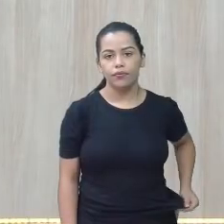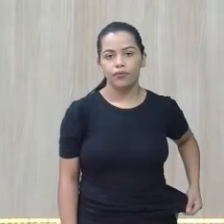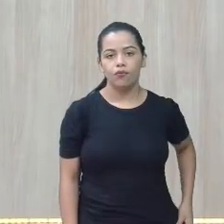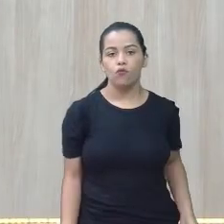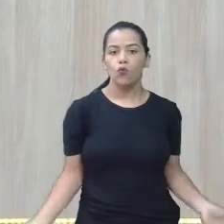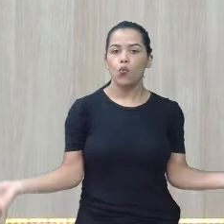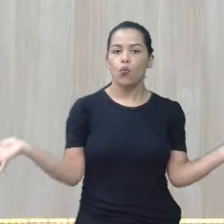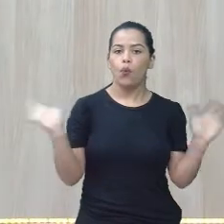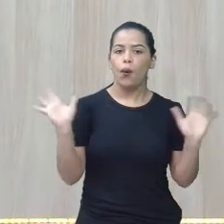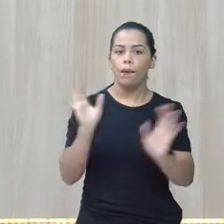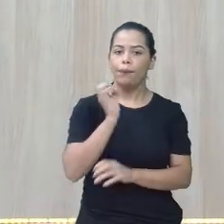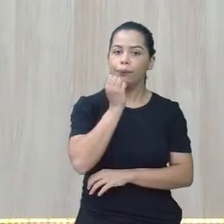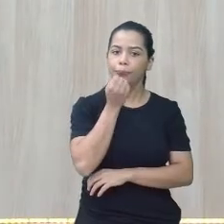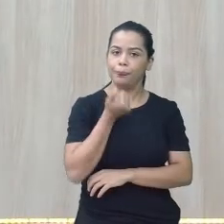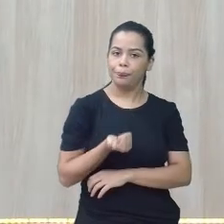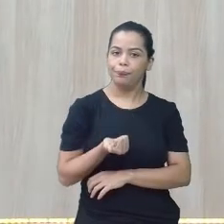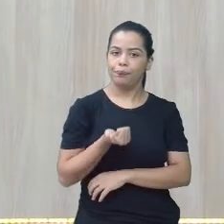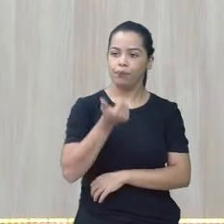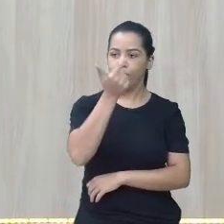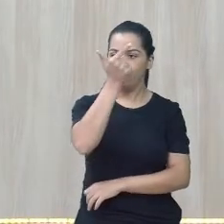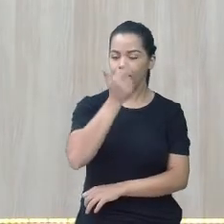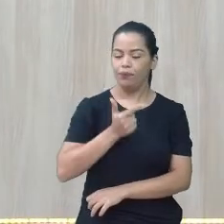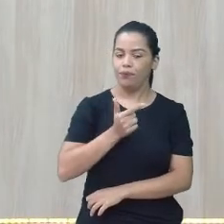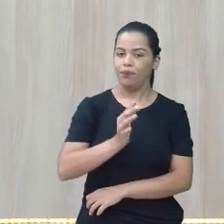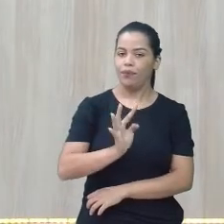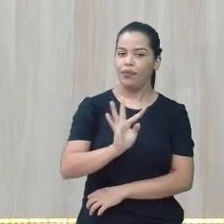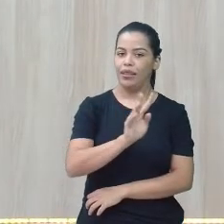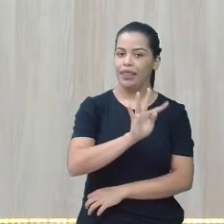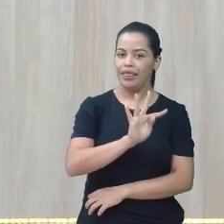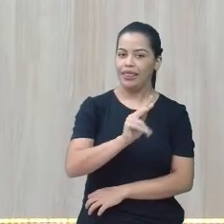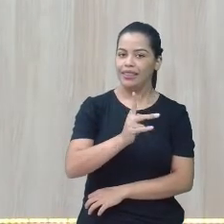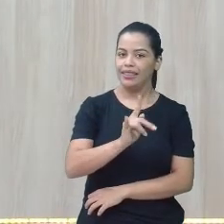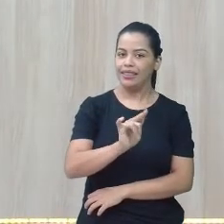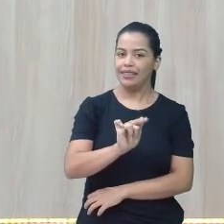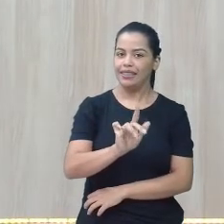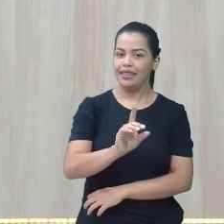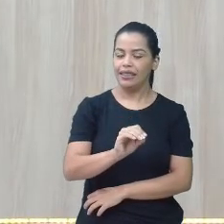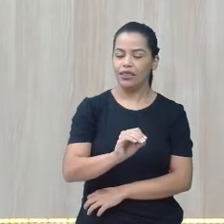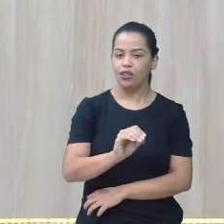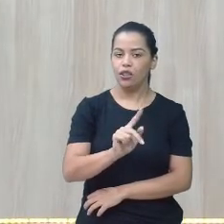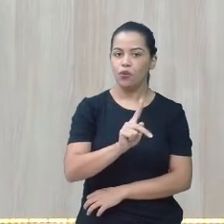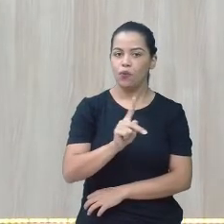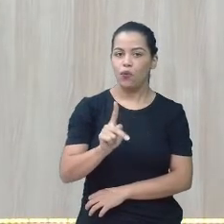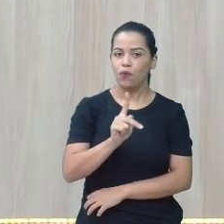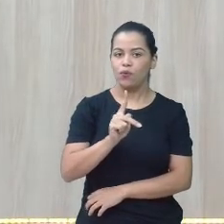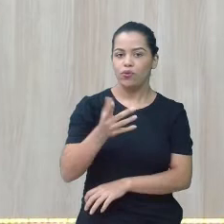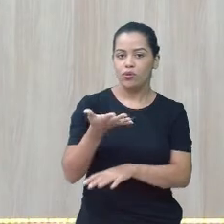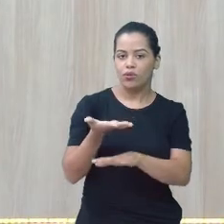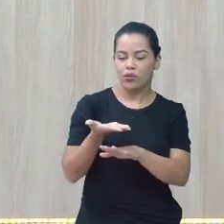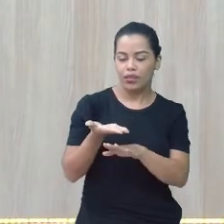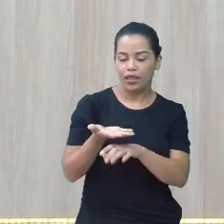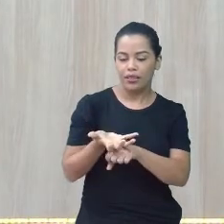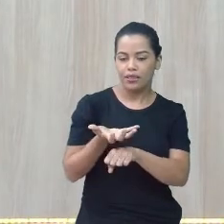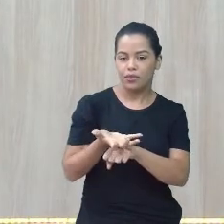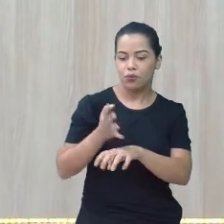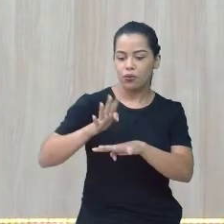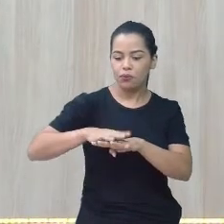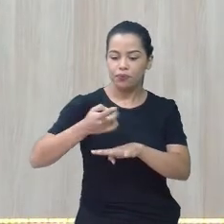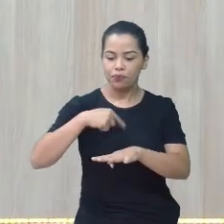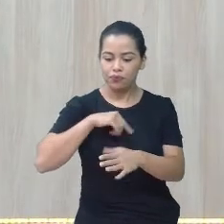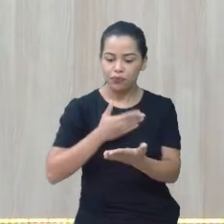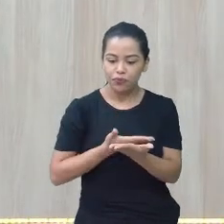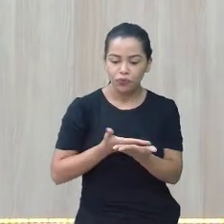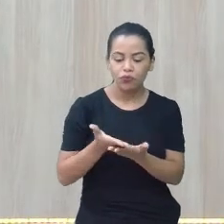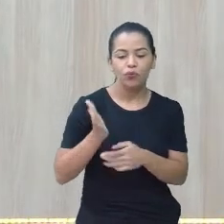Olá pessoal, tudo bem? Eu me chamo Tiago, professor de matemática, e estamos iniciando mais uma aula da Escola Municipal para